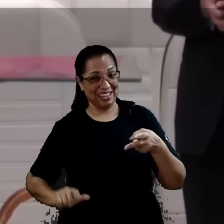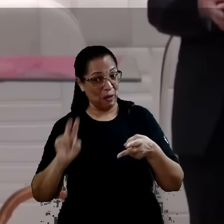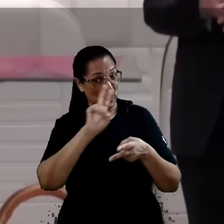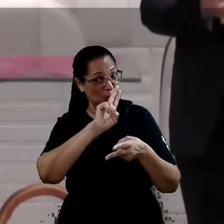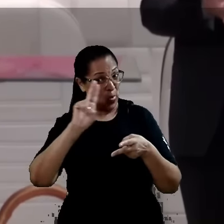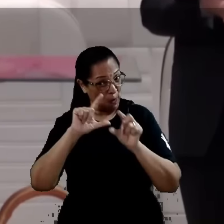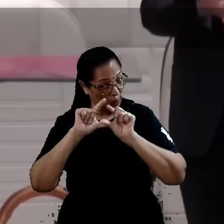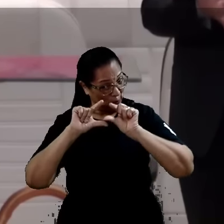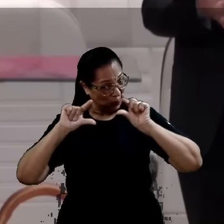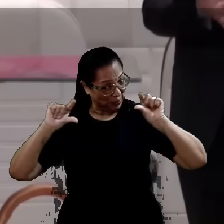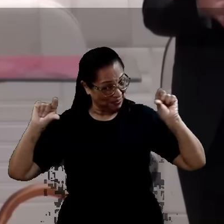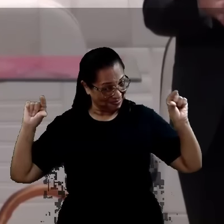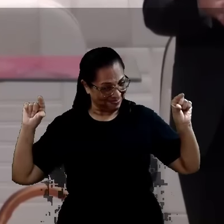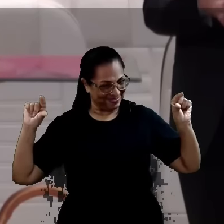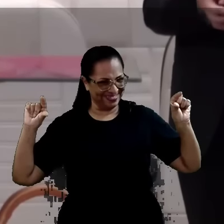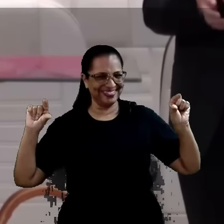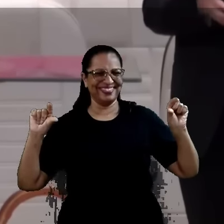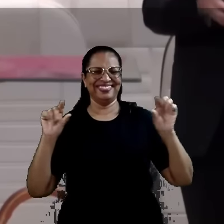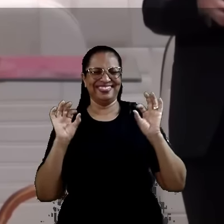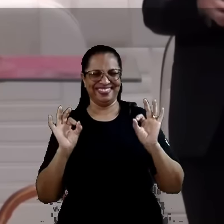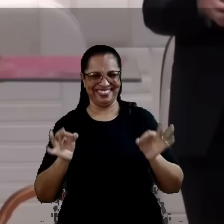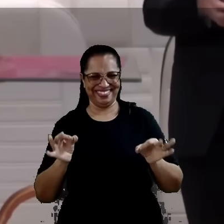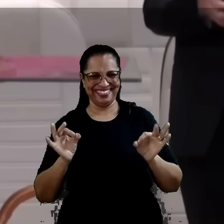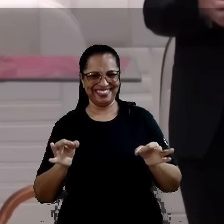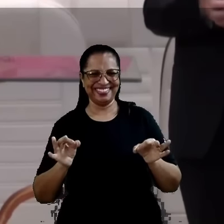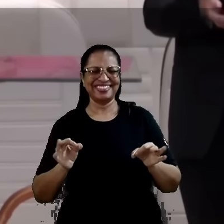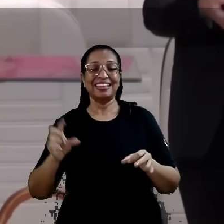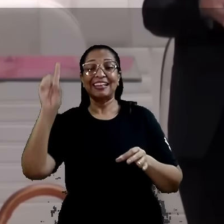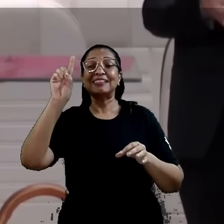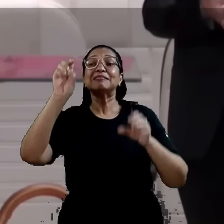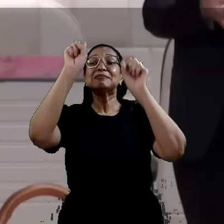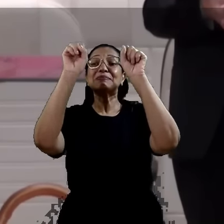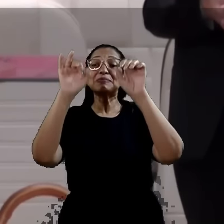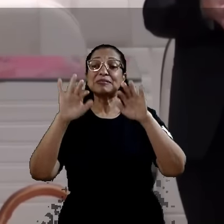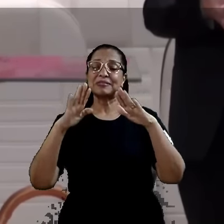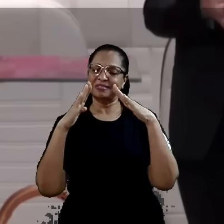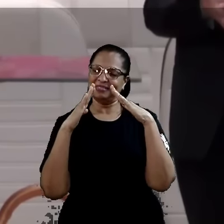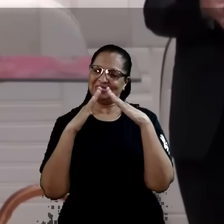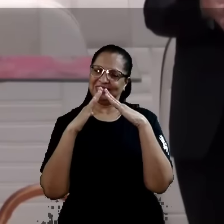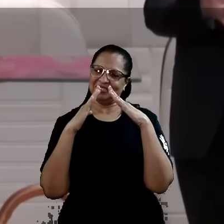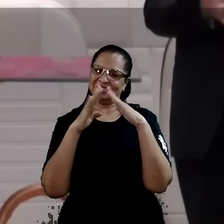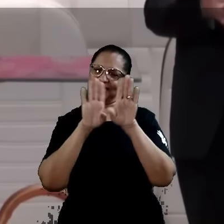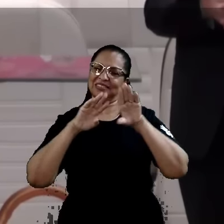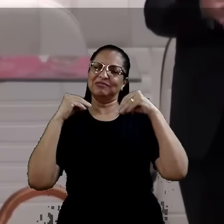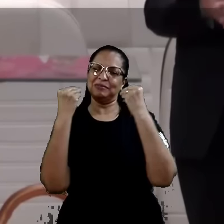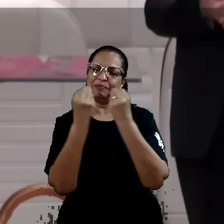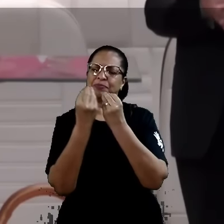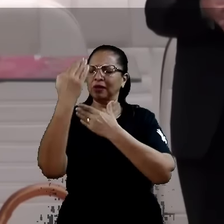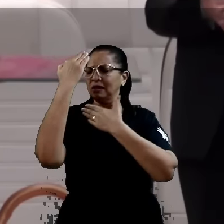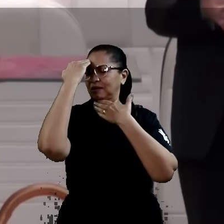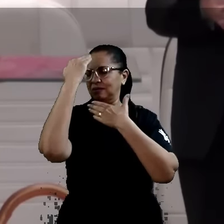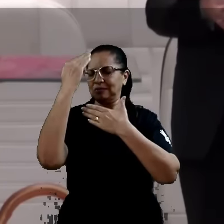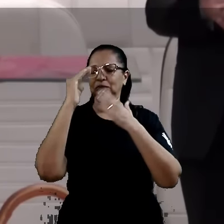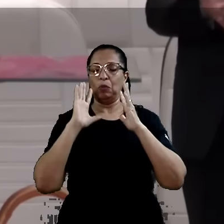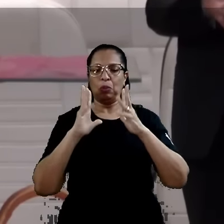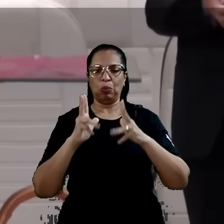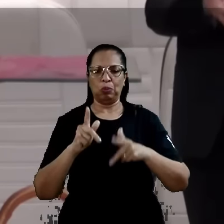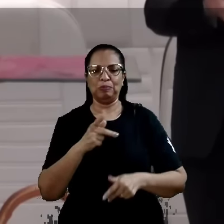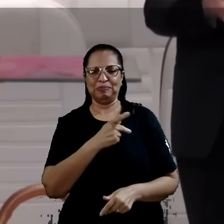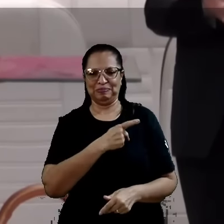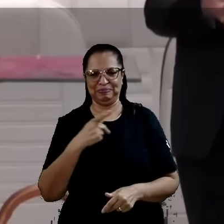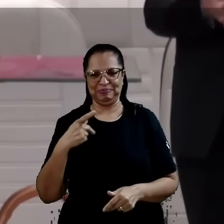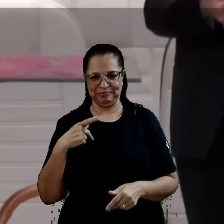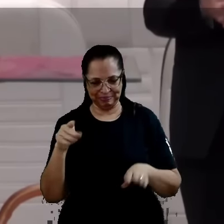Cardoso Deus te abençoe abençoe a sua casa hoje e sempre Agradeço aos pastores que aqui estão muito